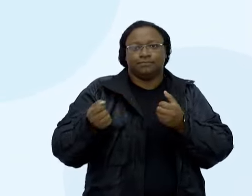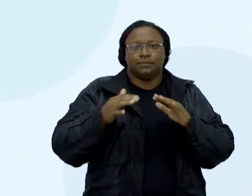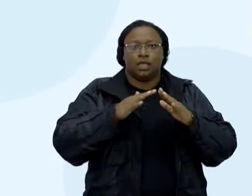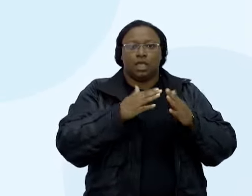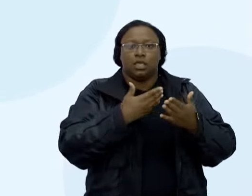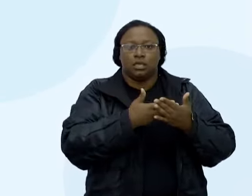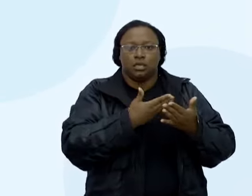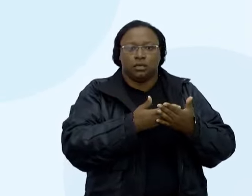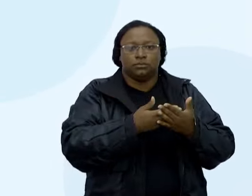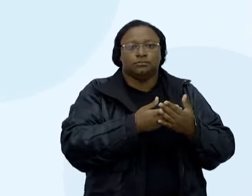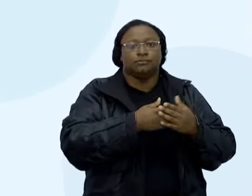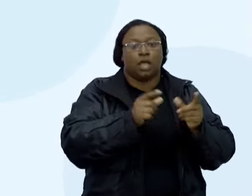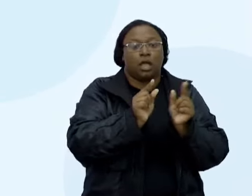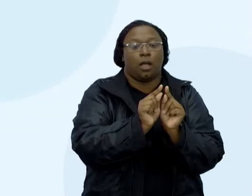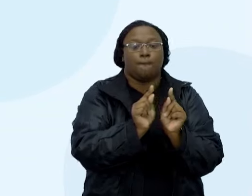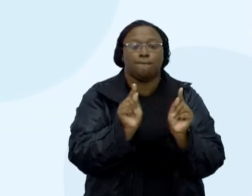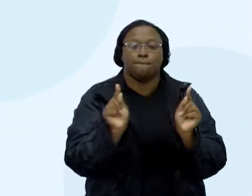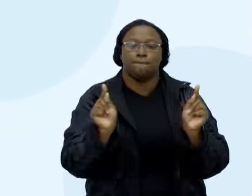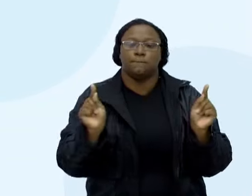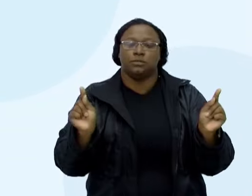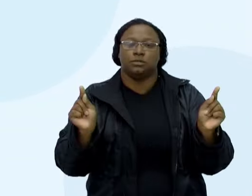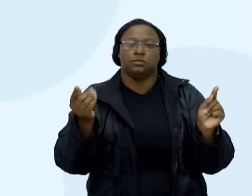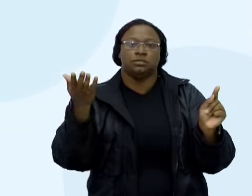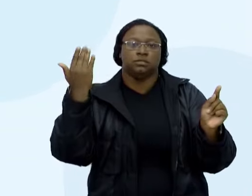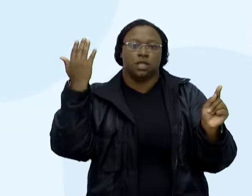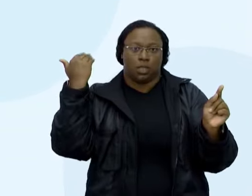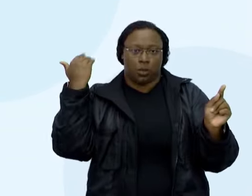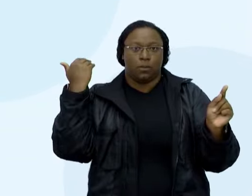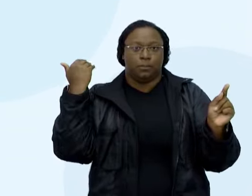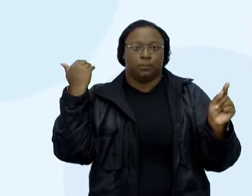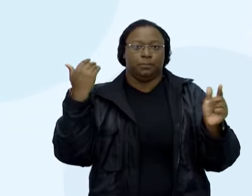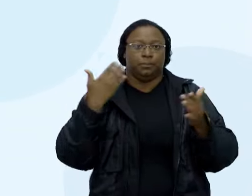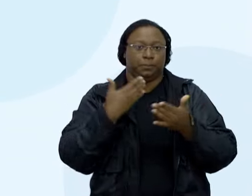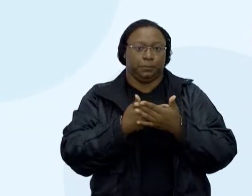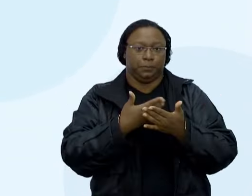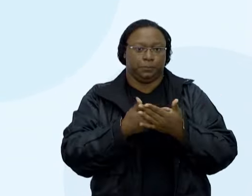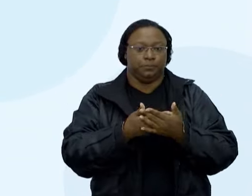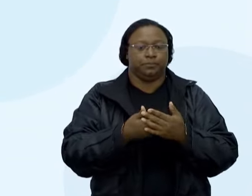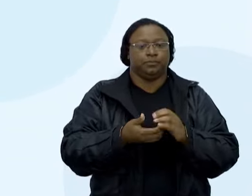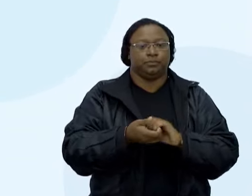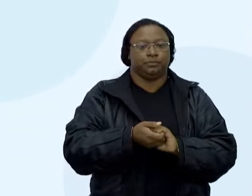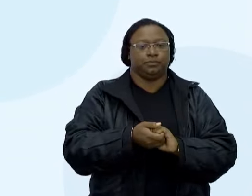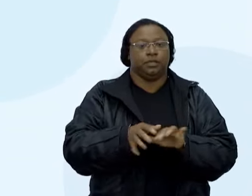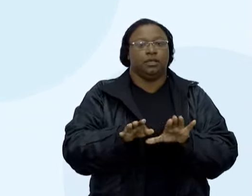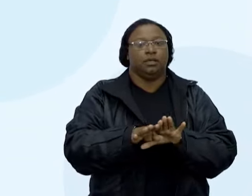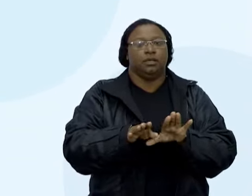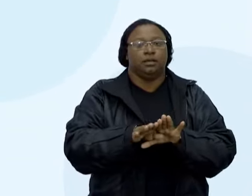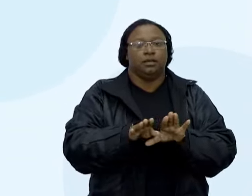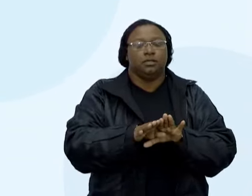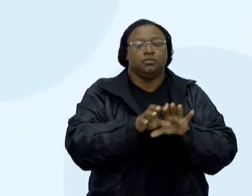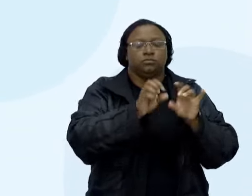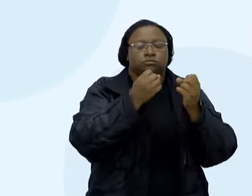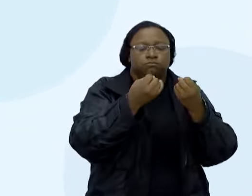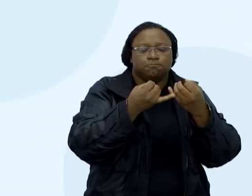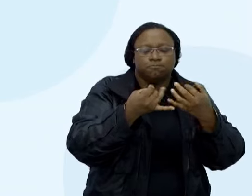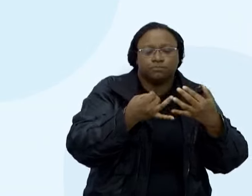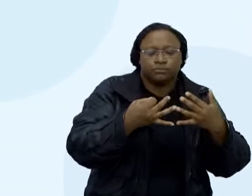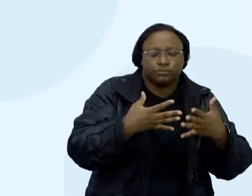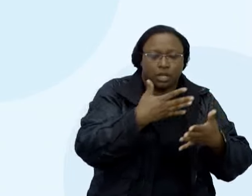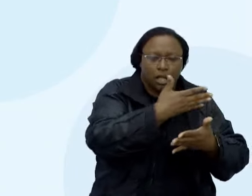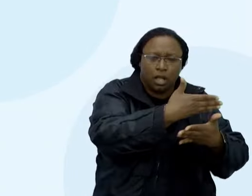que eu dei as medidas na aula passada, e dentro de uma especificação técnica no manual